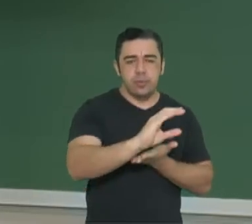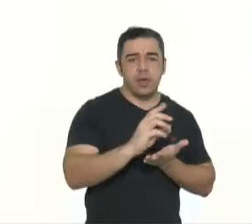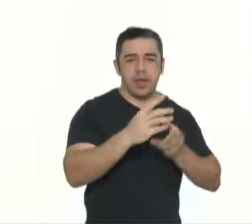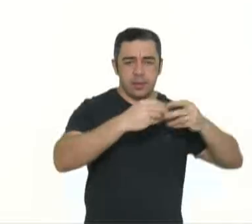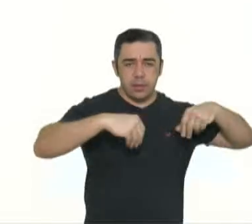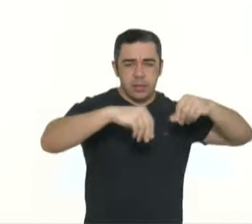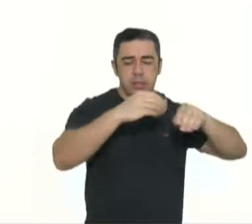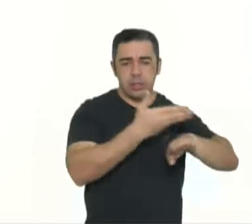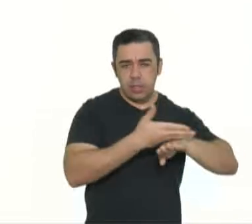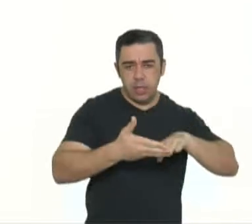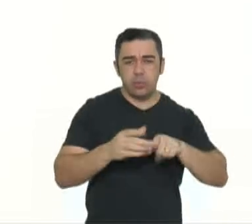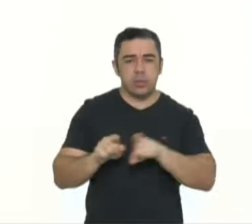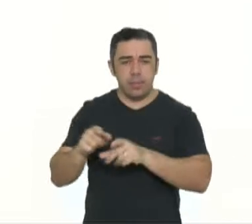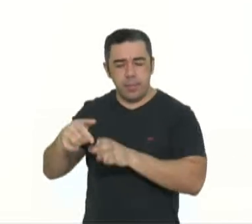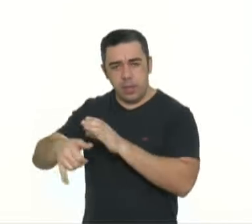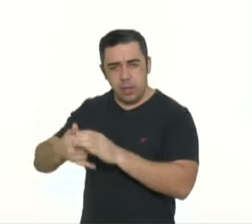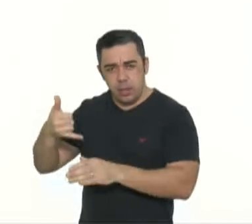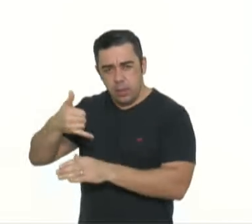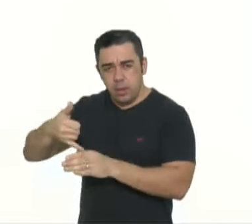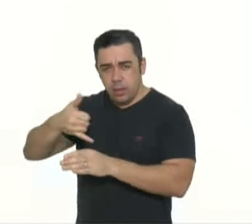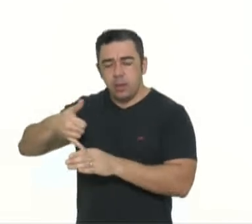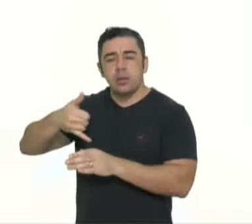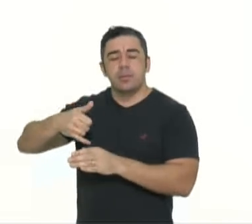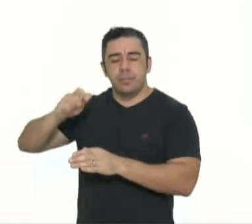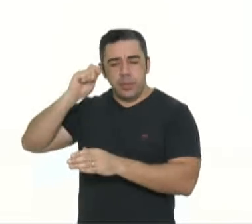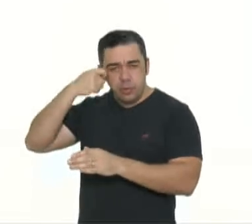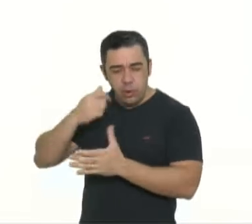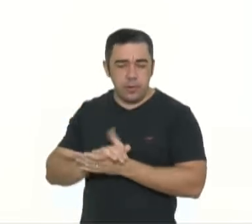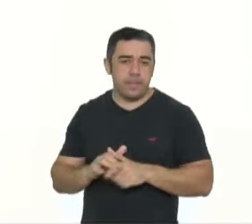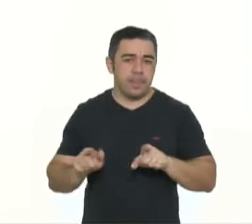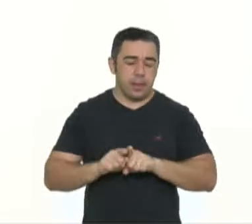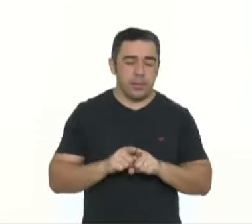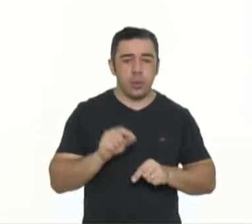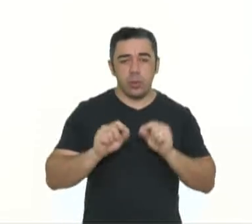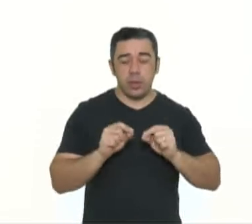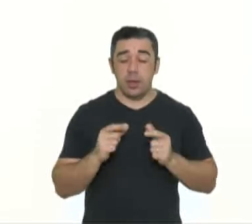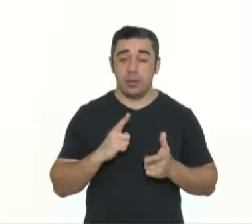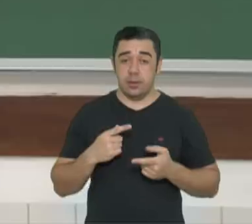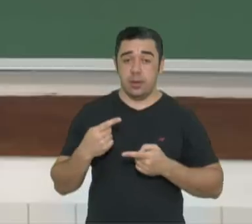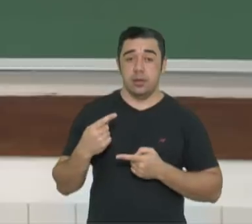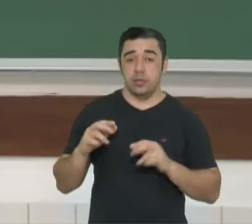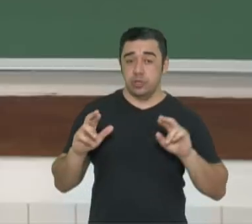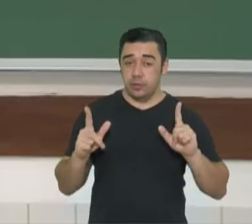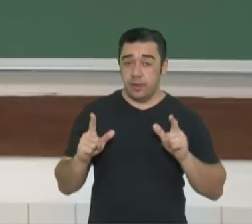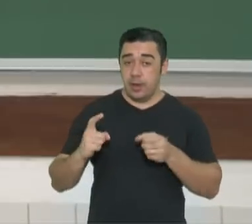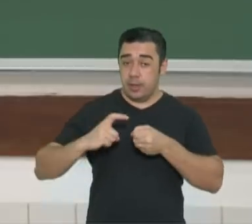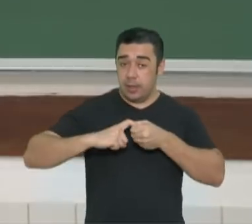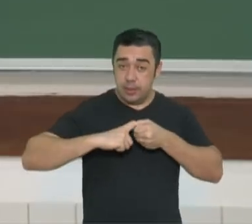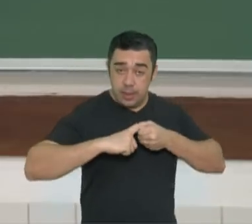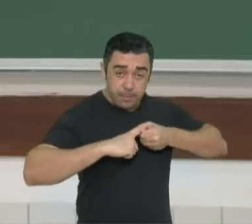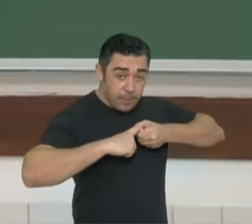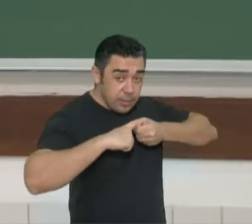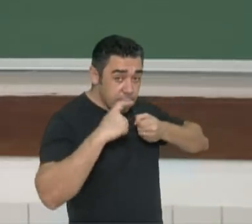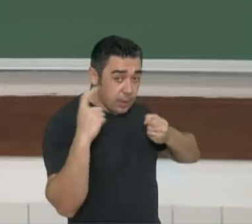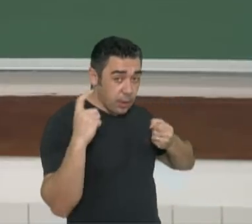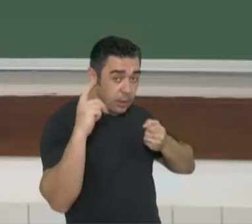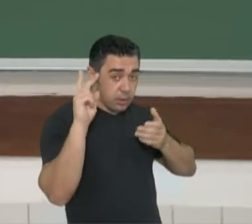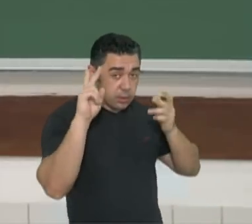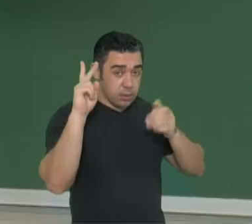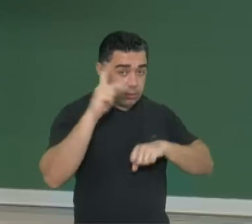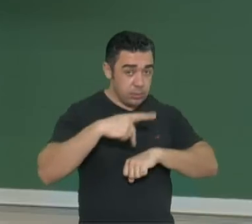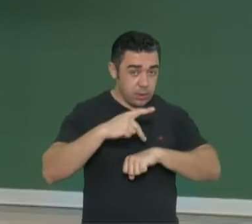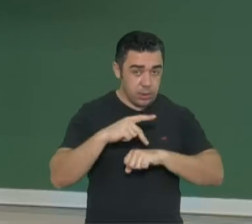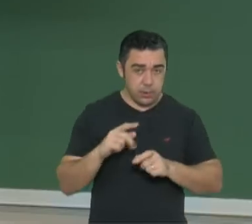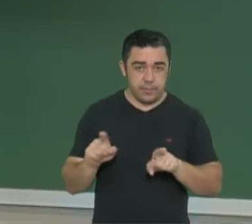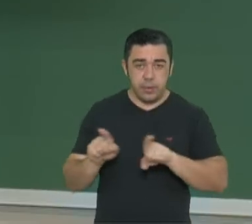produtos. Desenvolveu uma política externa independente no contexto da Guerra Fria. Ele reatou